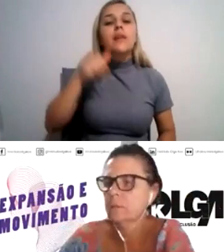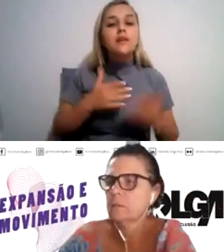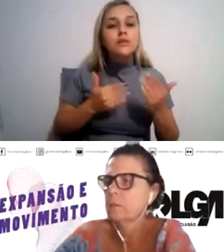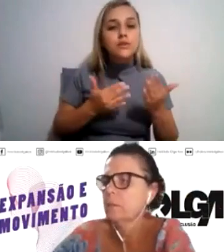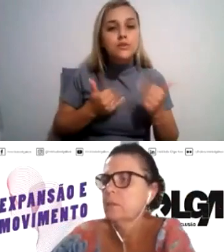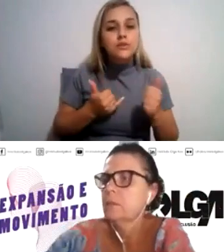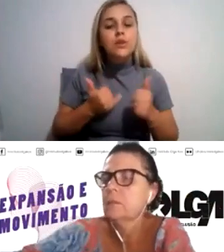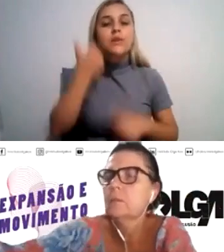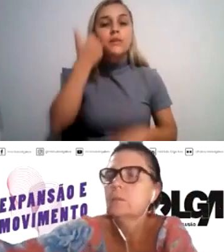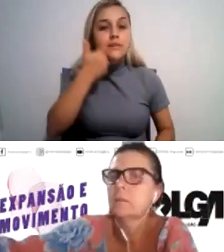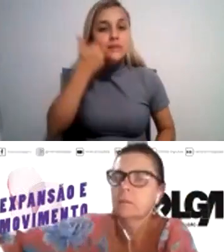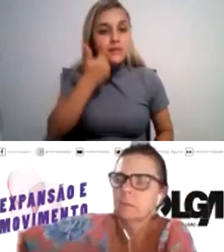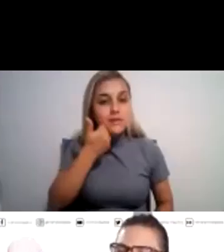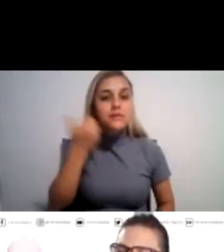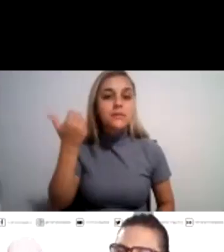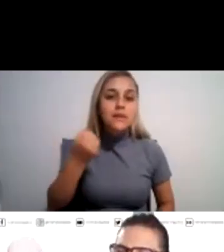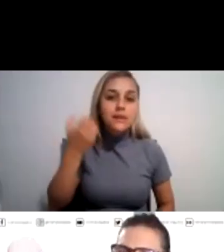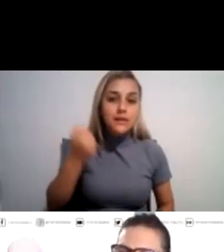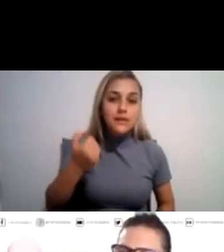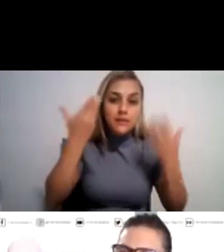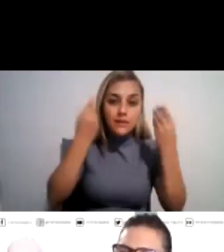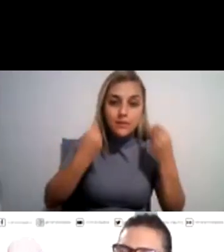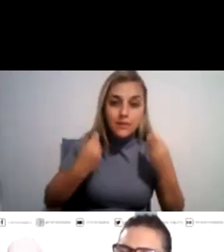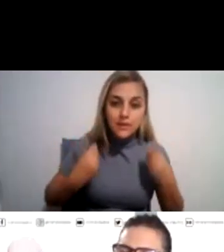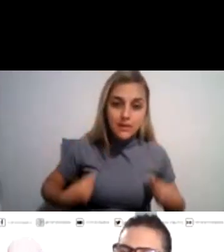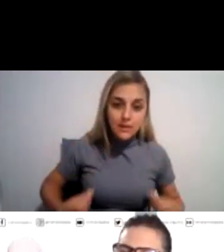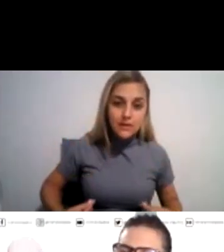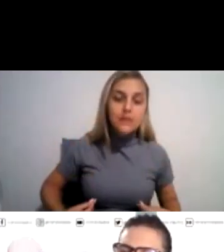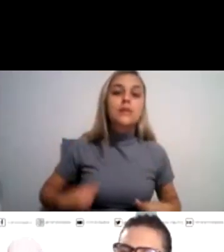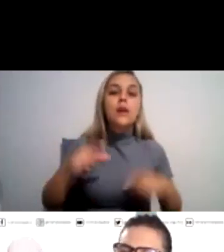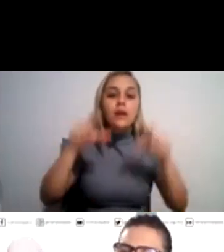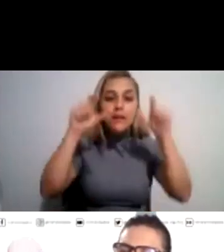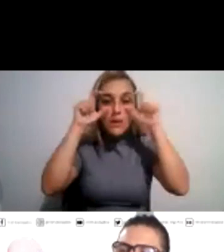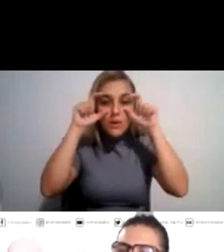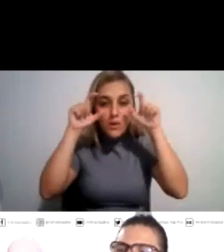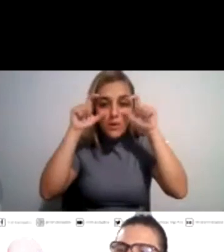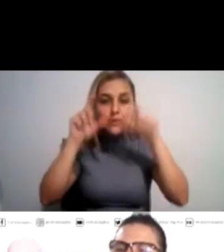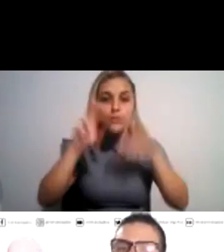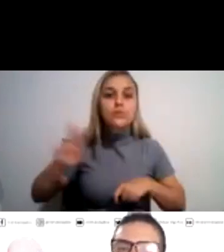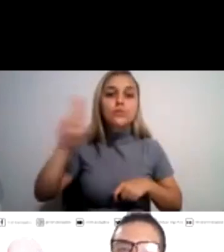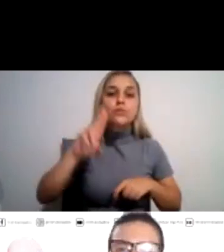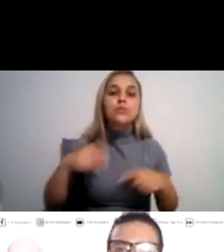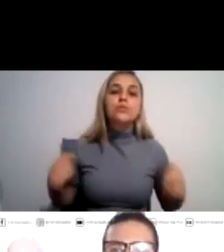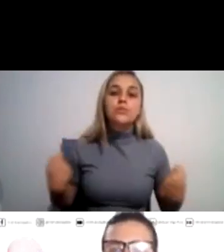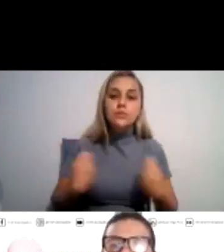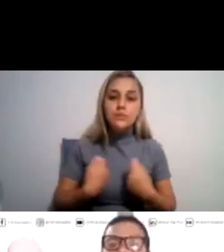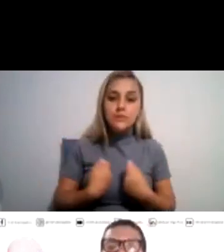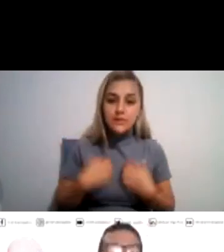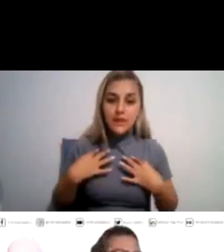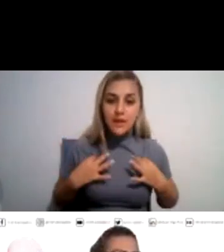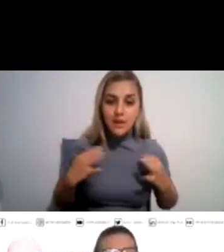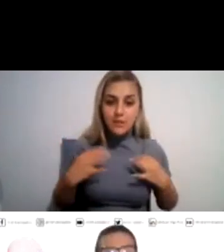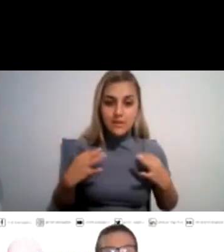longos. Ela usa óculos e veste uma camiseta branca com a